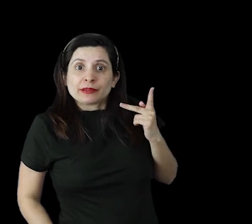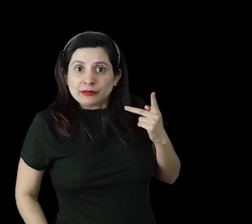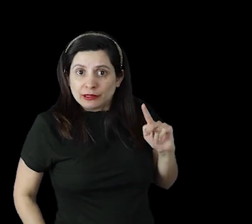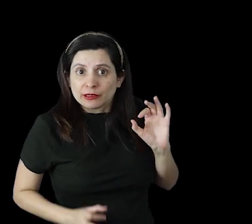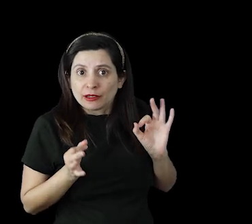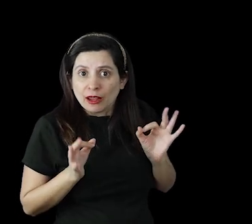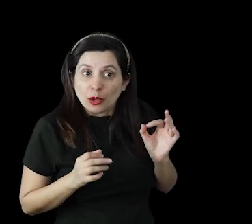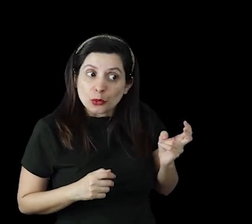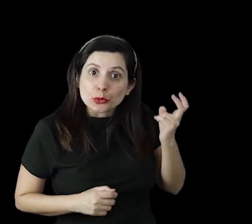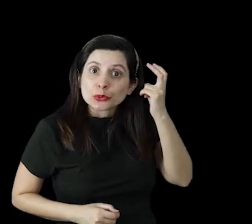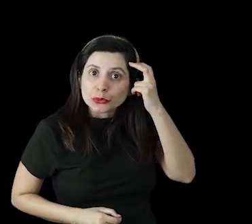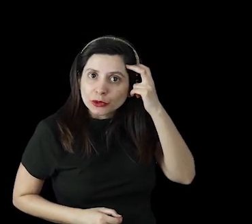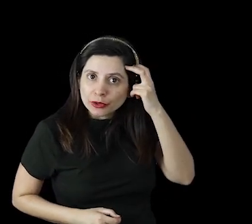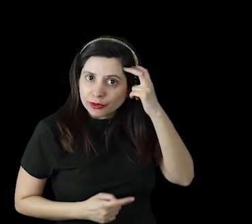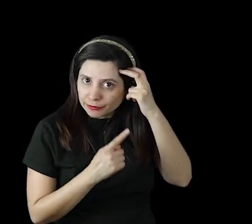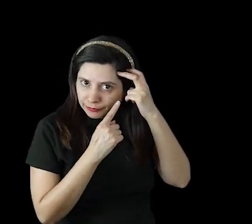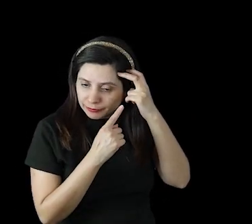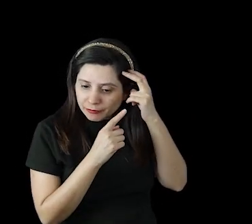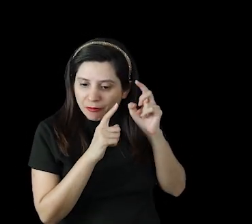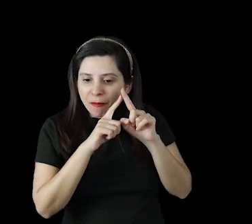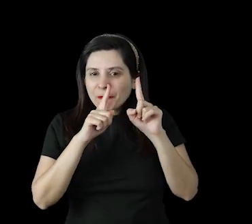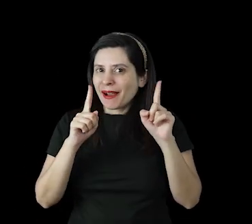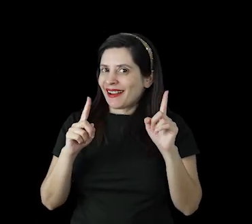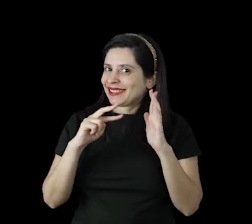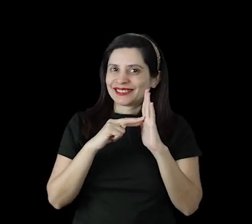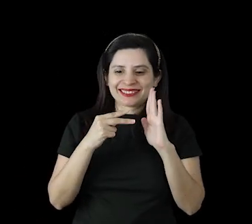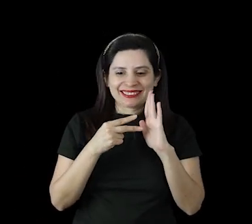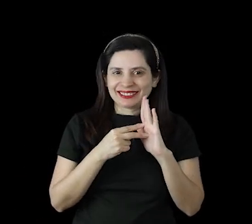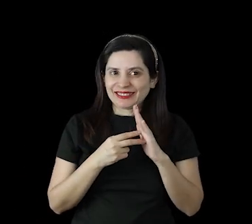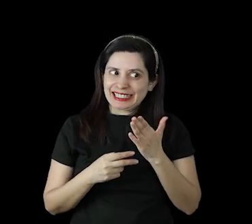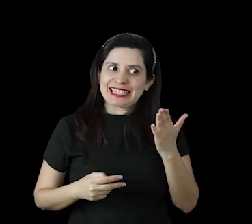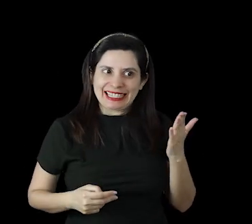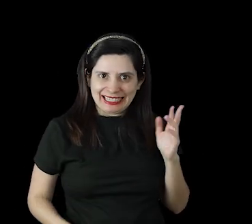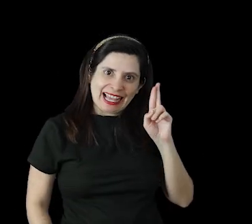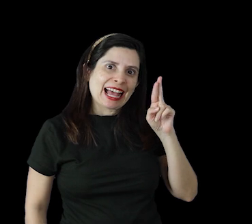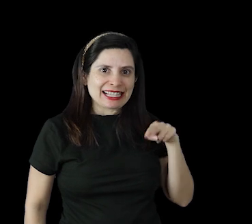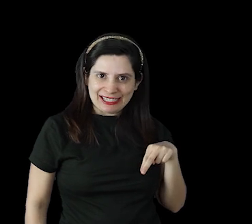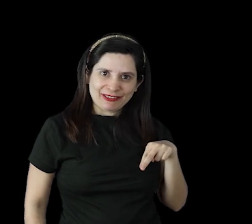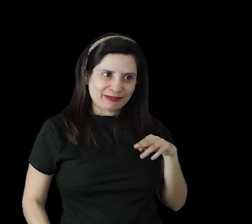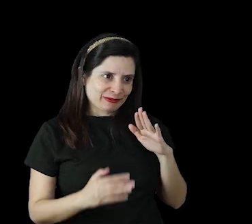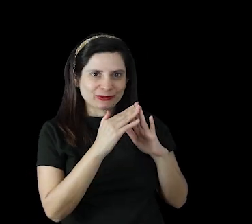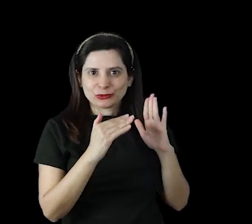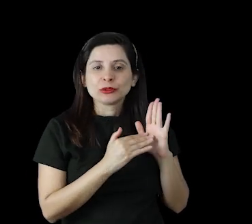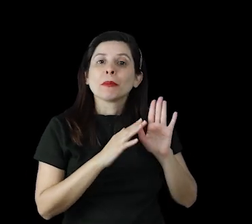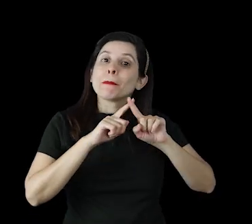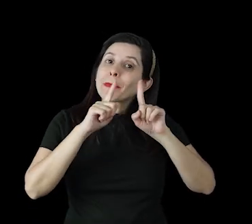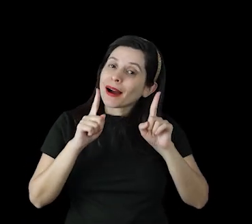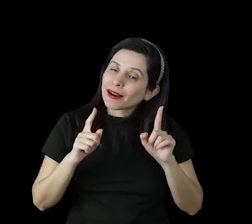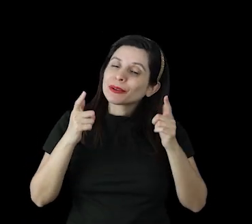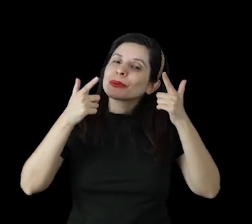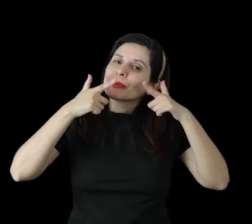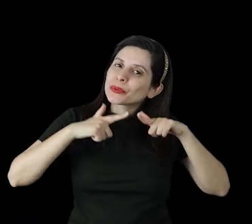né, culturalmente. Mas isso não quer dizer que eles têm totalmente razão, mas a gente consegue justificar.